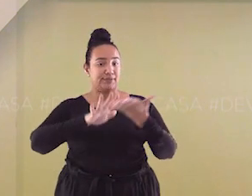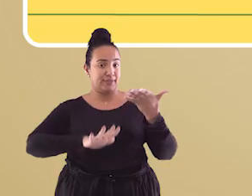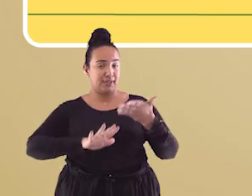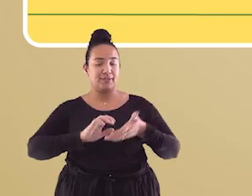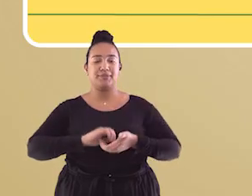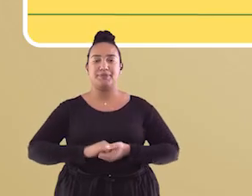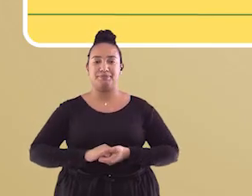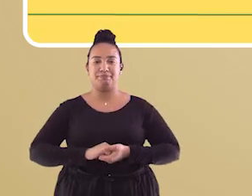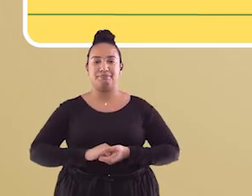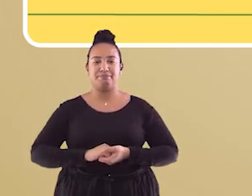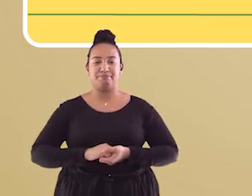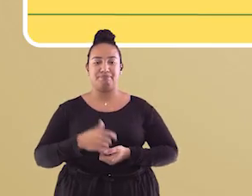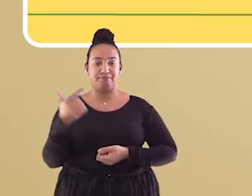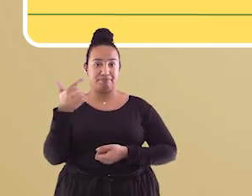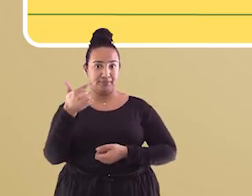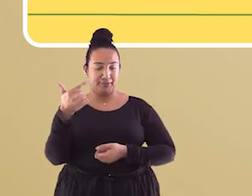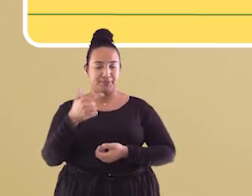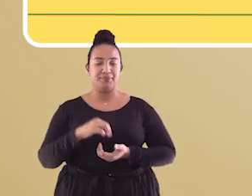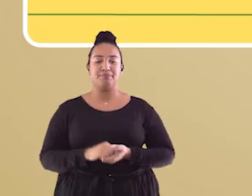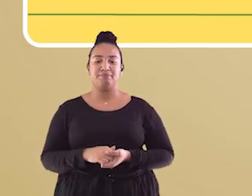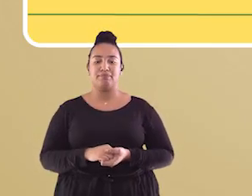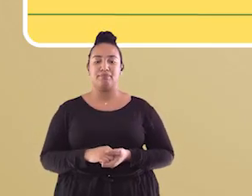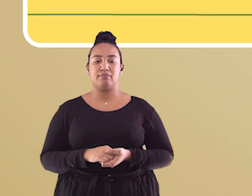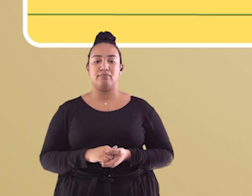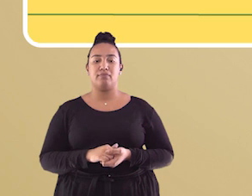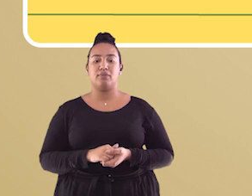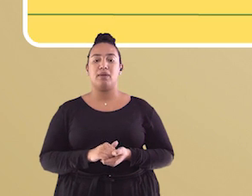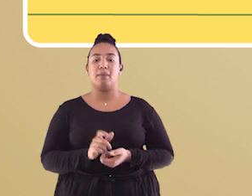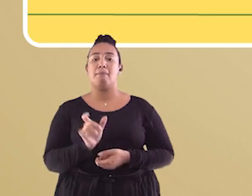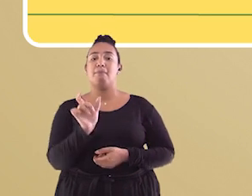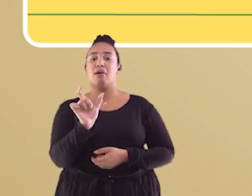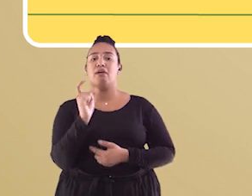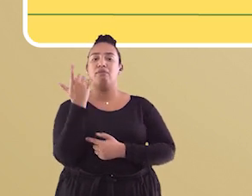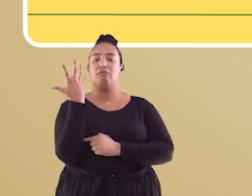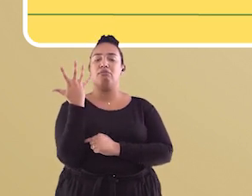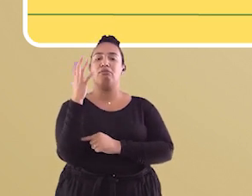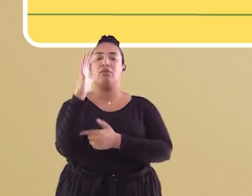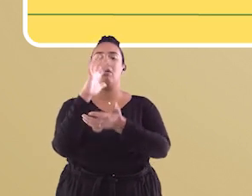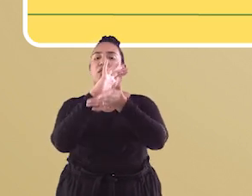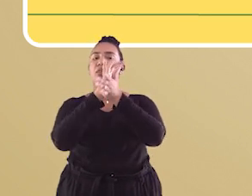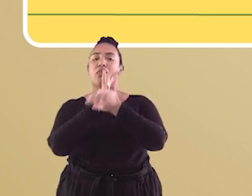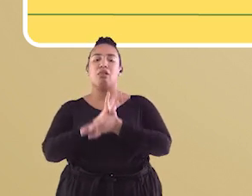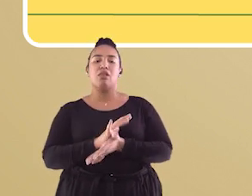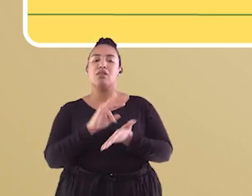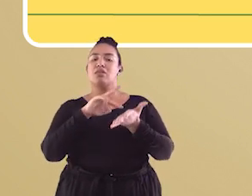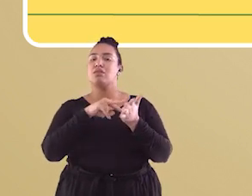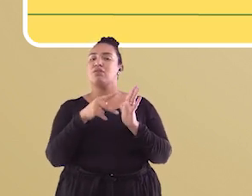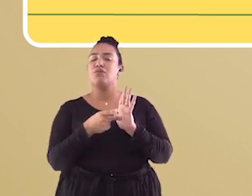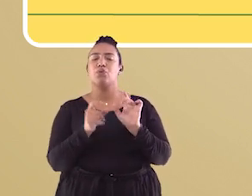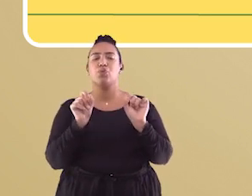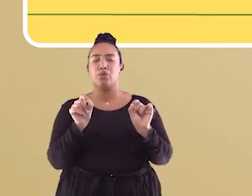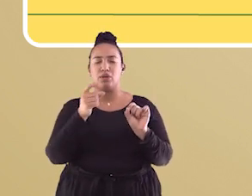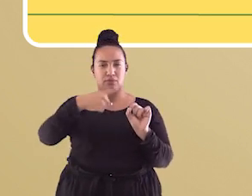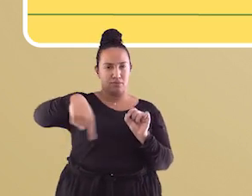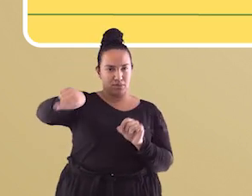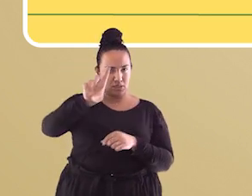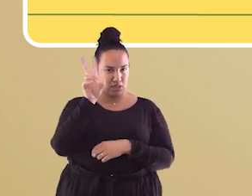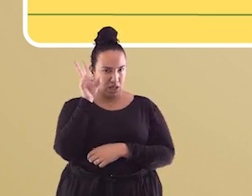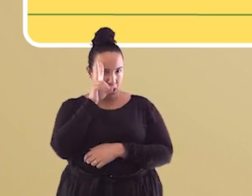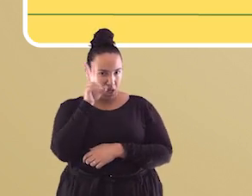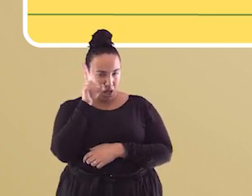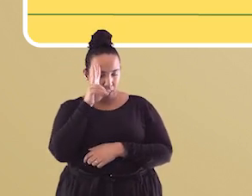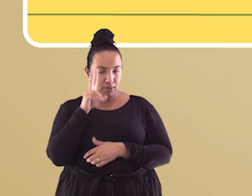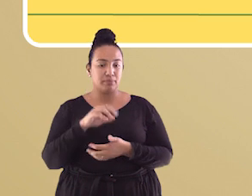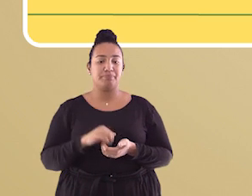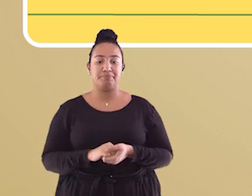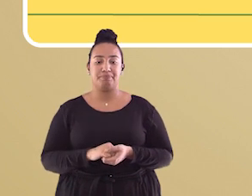questão? Número 2 agora. O que significa a degradação do meio ambiente? Você se lembra do que